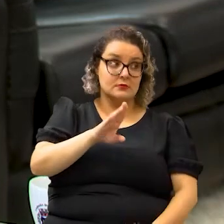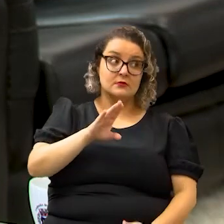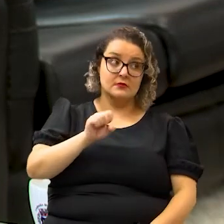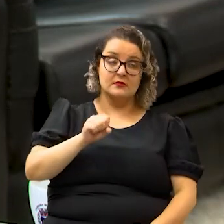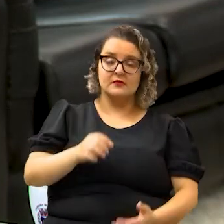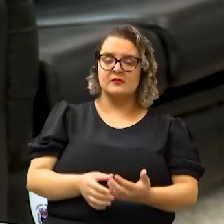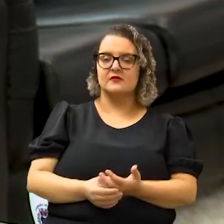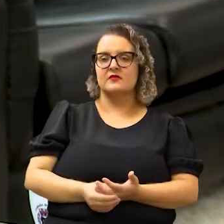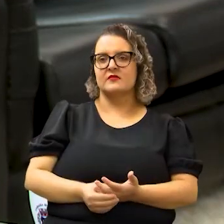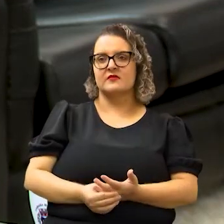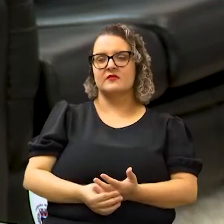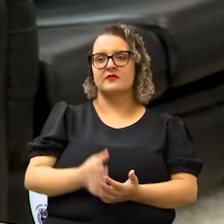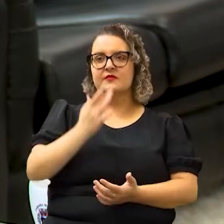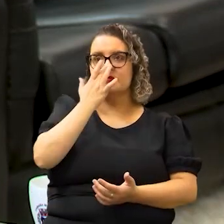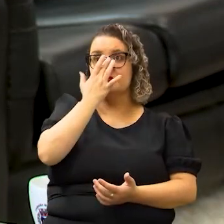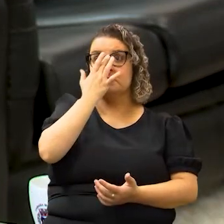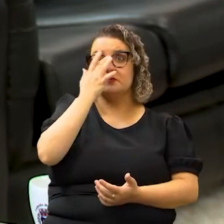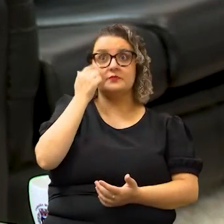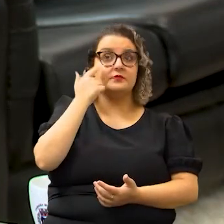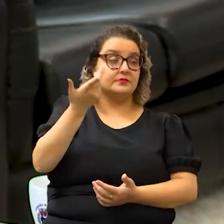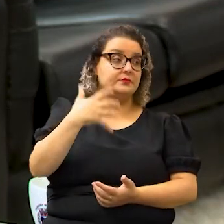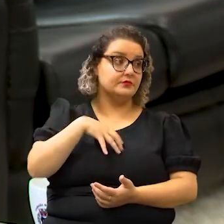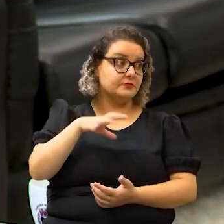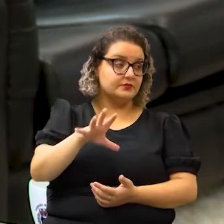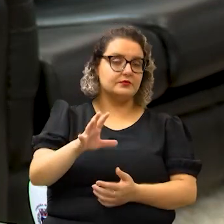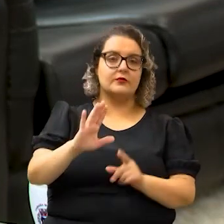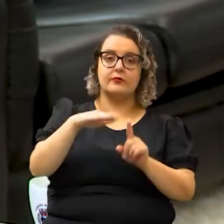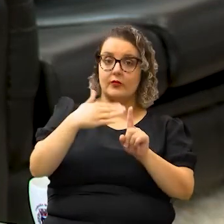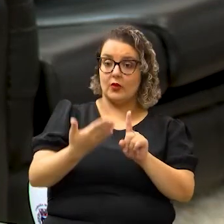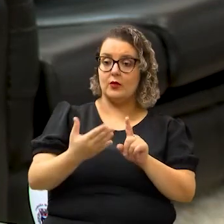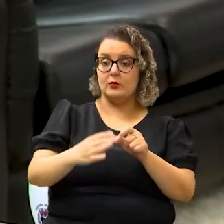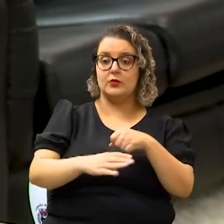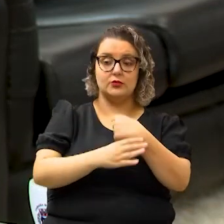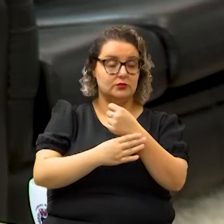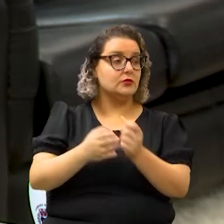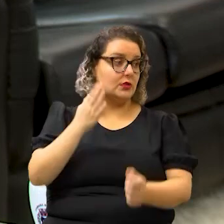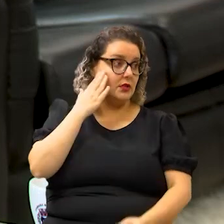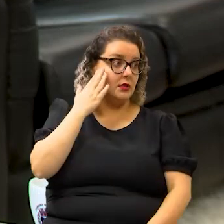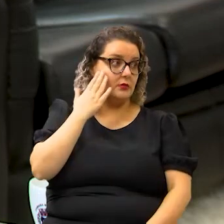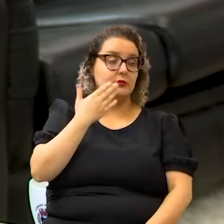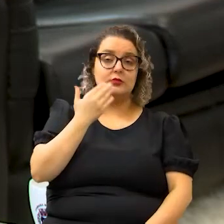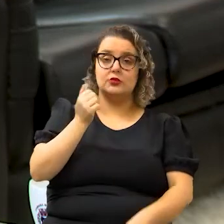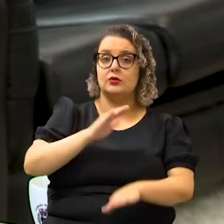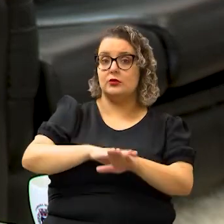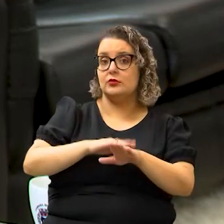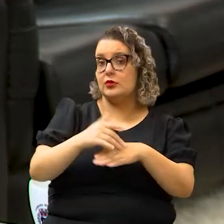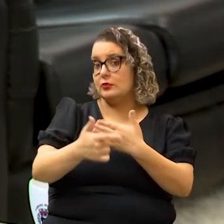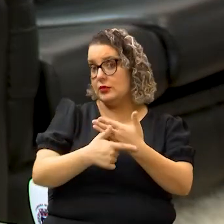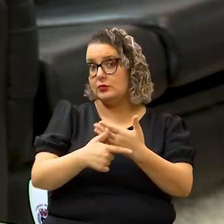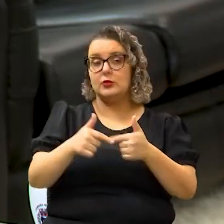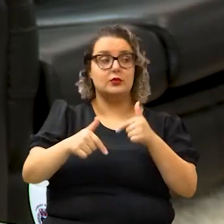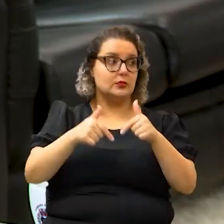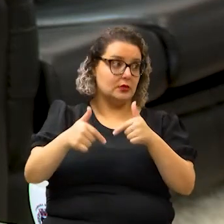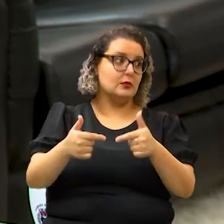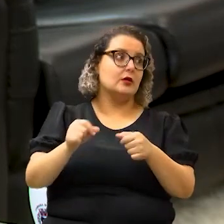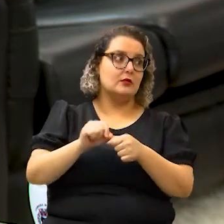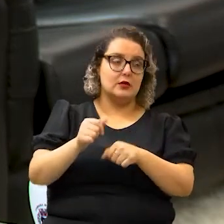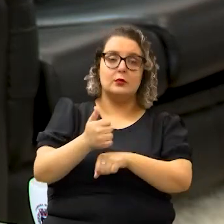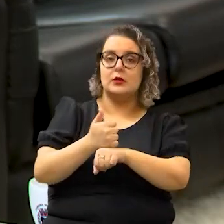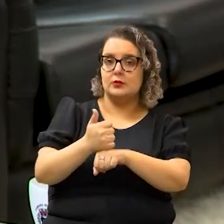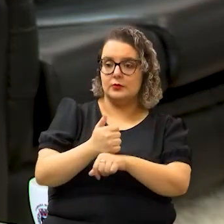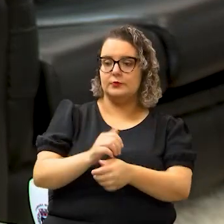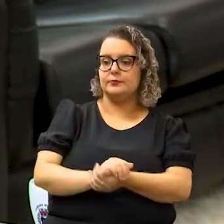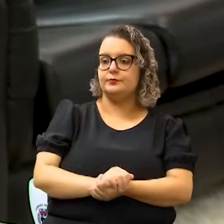nas unidades básicas de saúde, E a ideia era essa mesmo, homenagear o fisioterapeuta e entender melhor a função, o